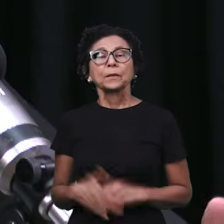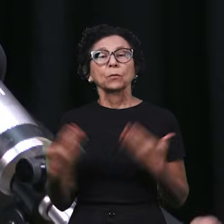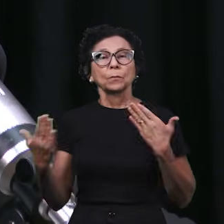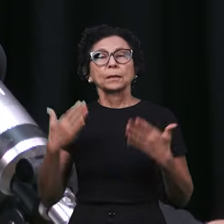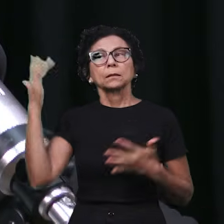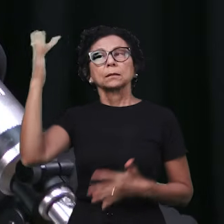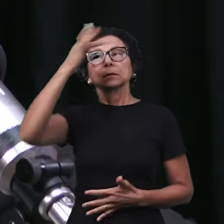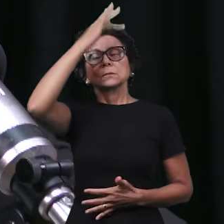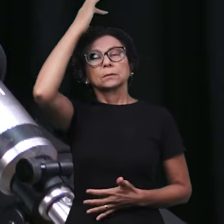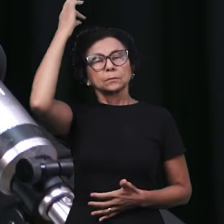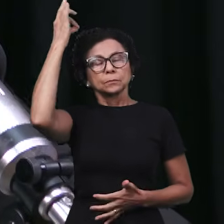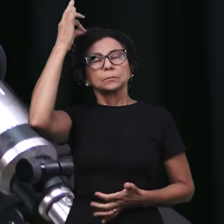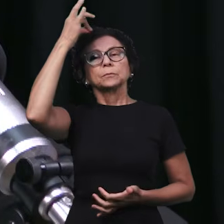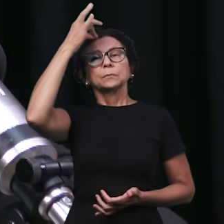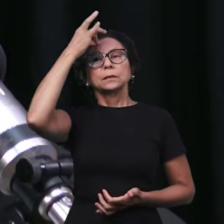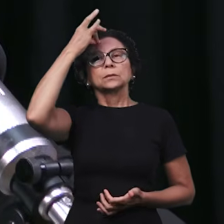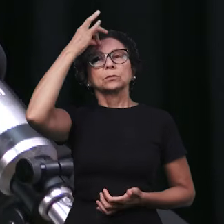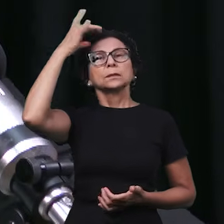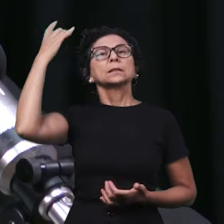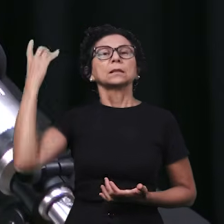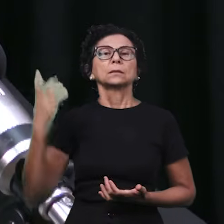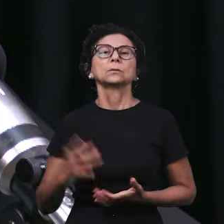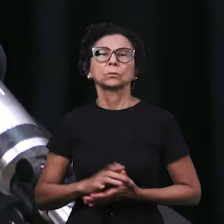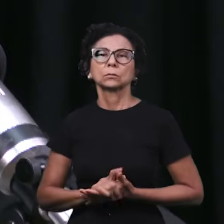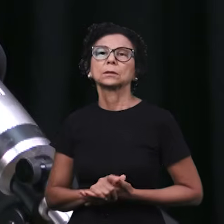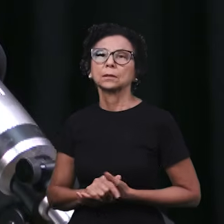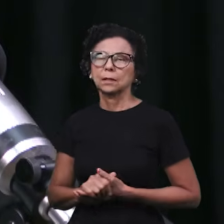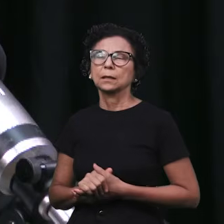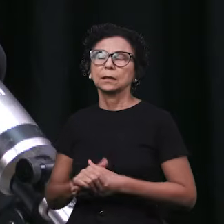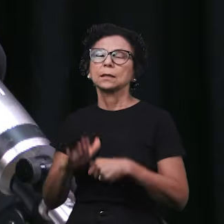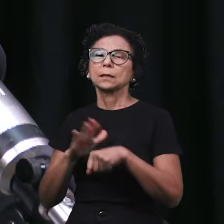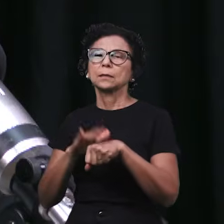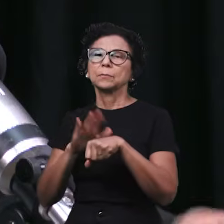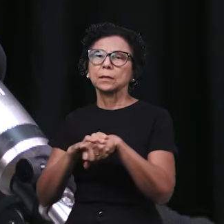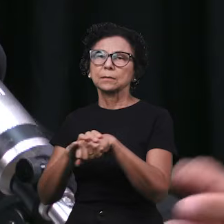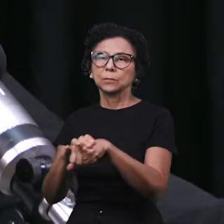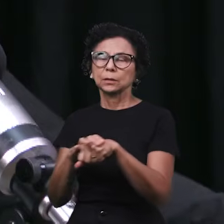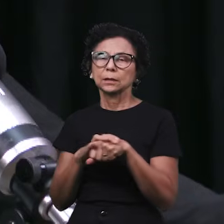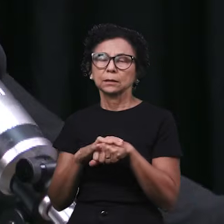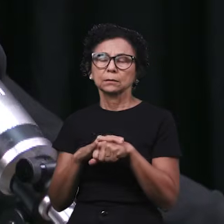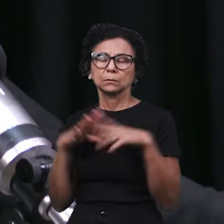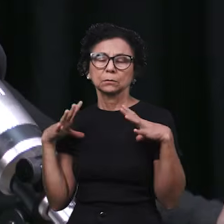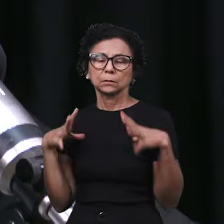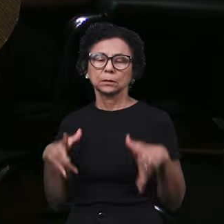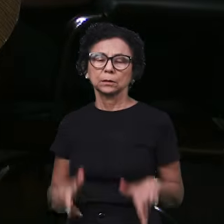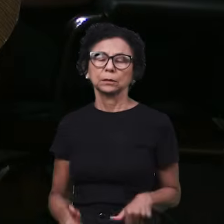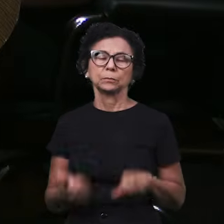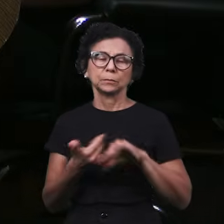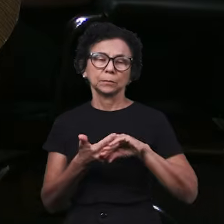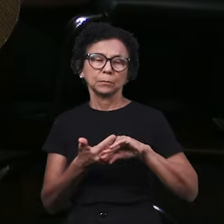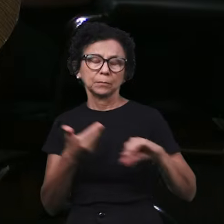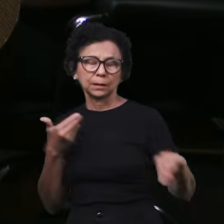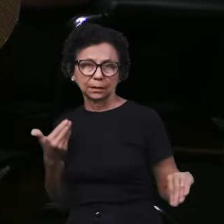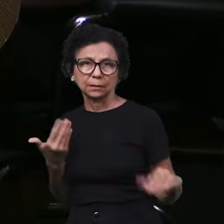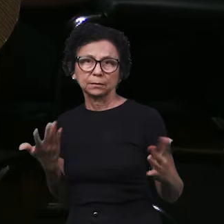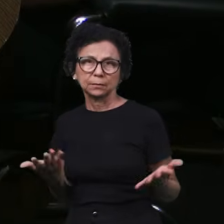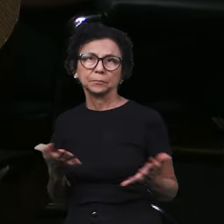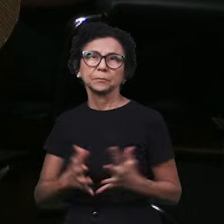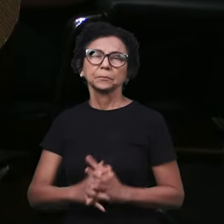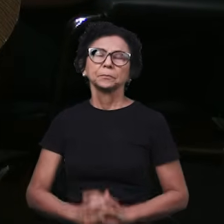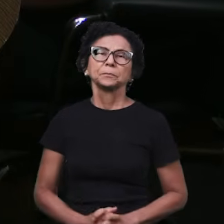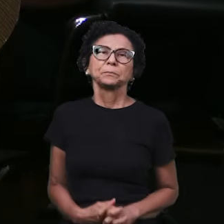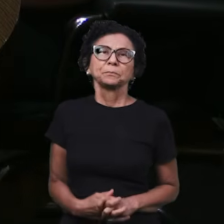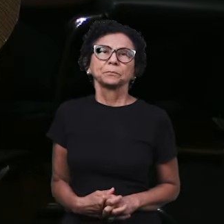gente não se santifica por nossa vontade própria, mas pela ação do Espírito Santo, né? Sede santos como eu sou santo. Interessante,